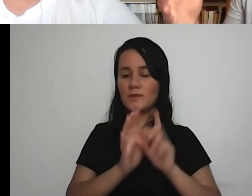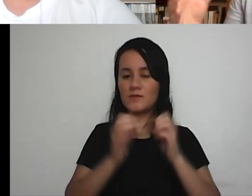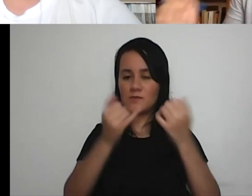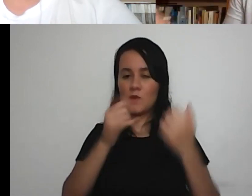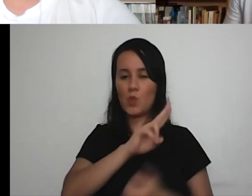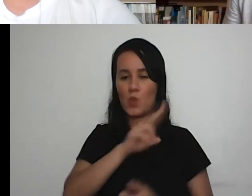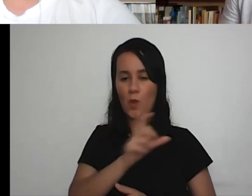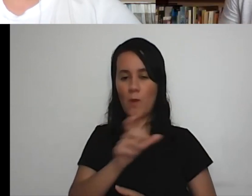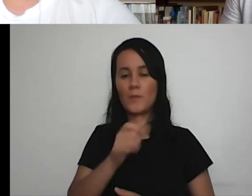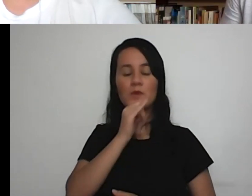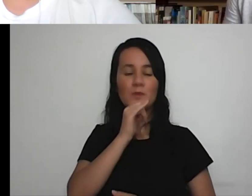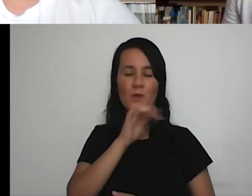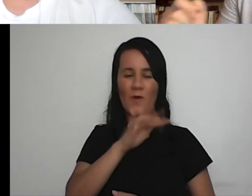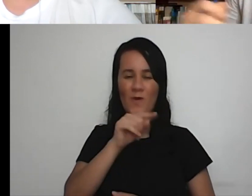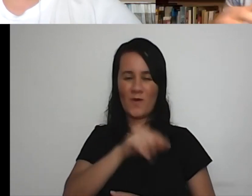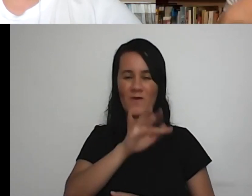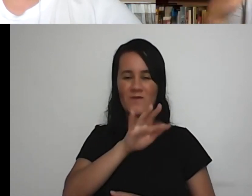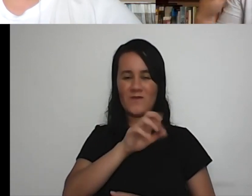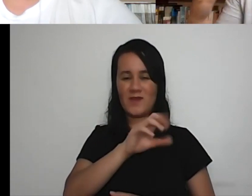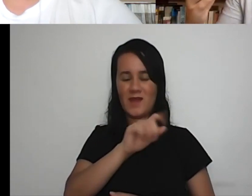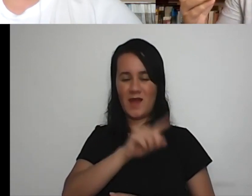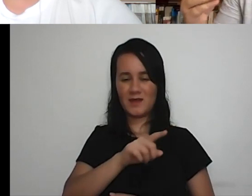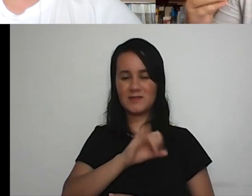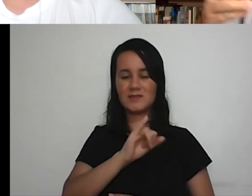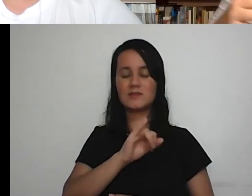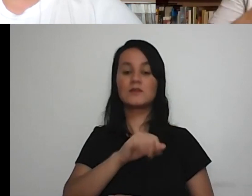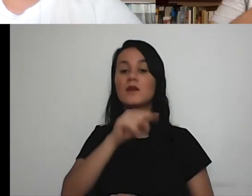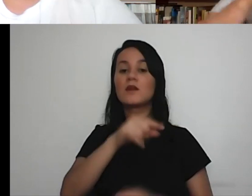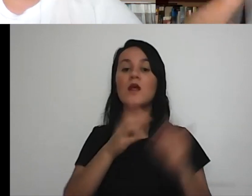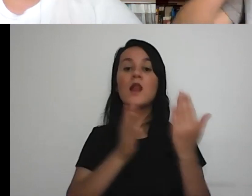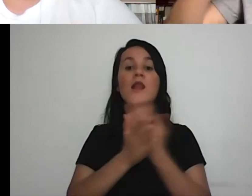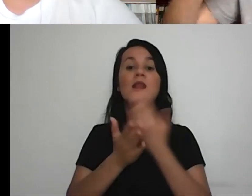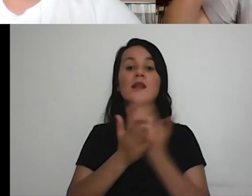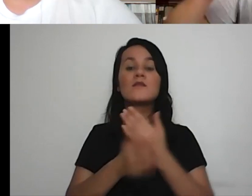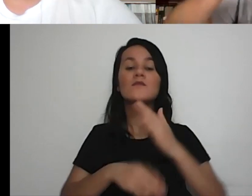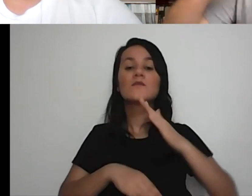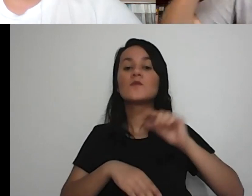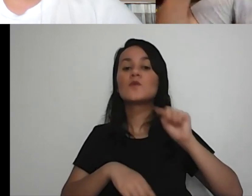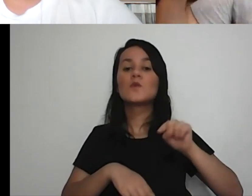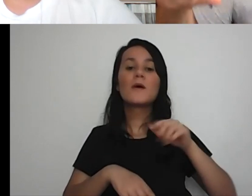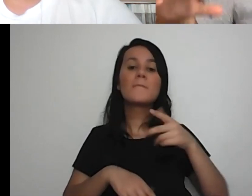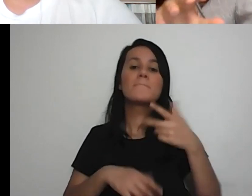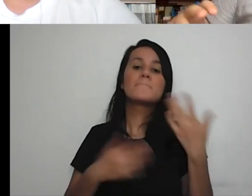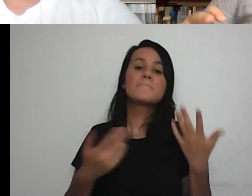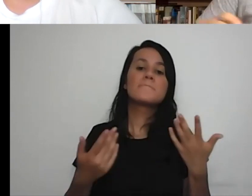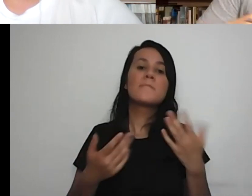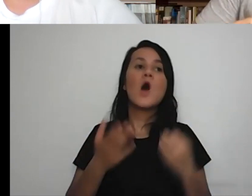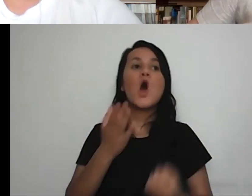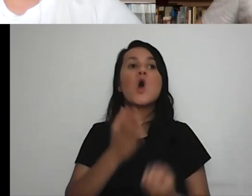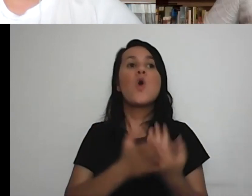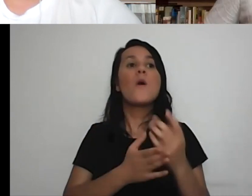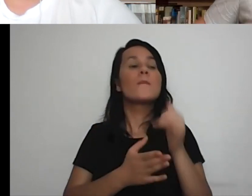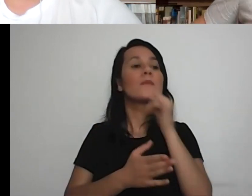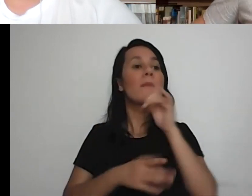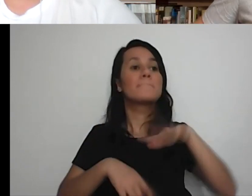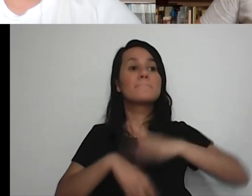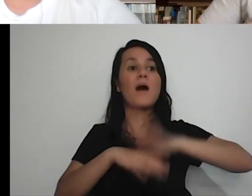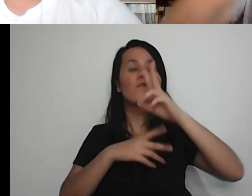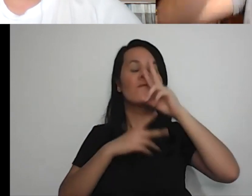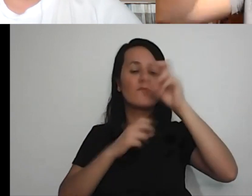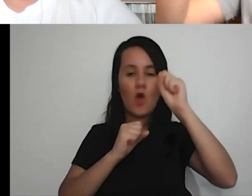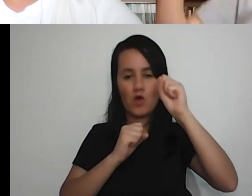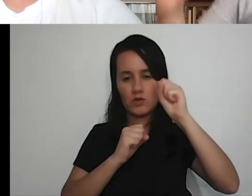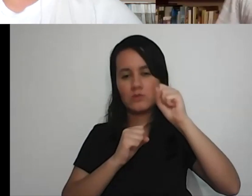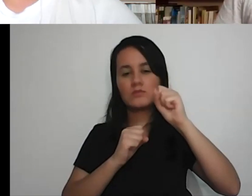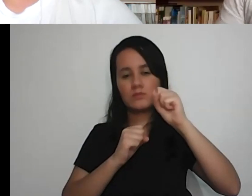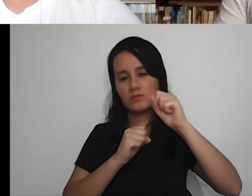o Ferrez, por exemplo, Capão Pecado, quer dizer, é um livro que está, de certa forma, não na origem, mas é um dos livros mais fortes